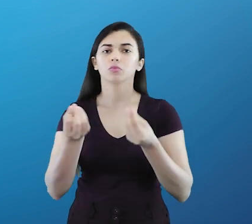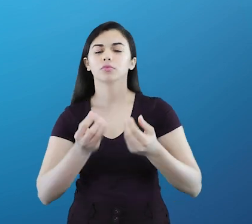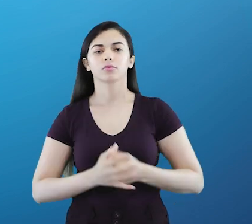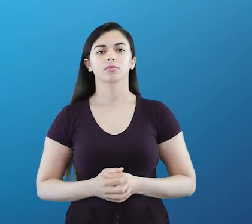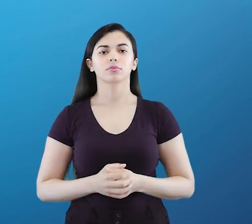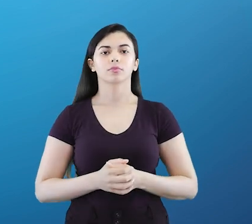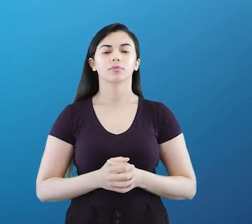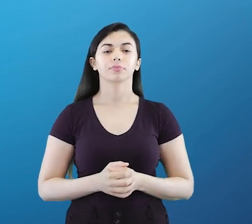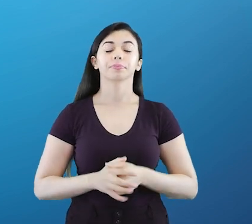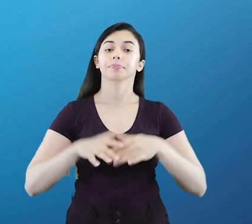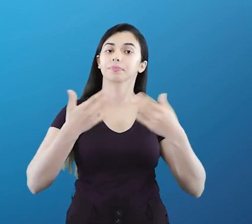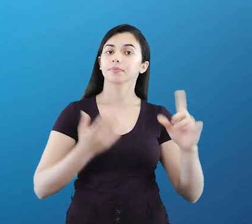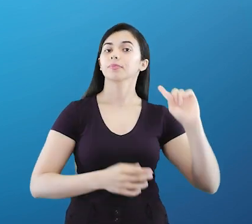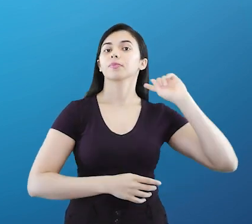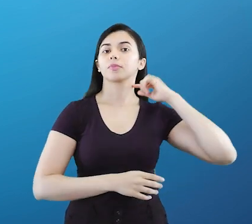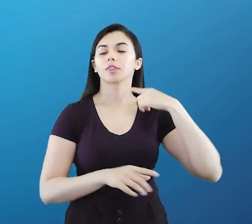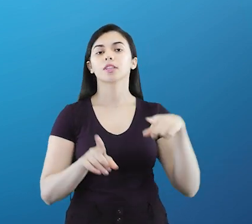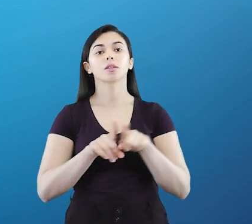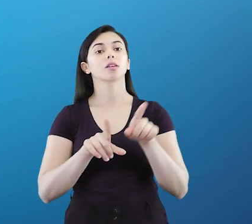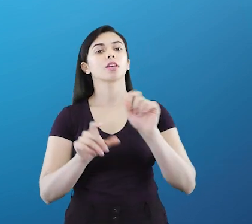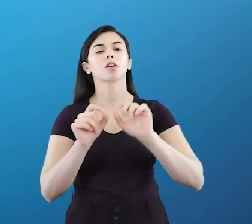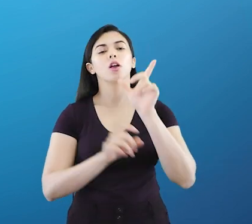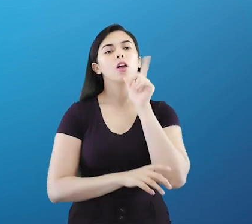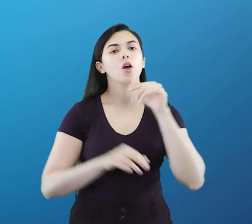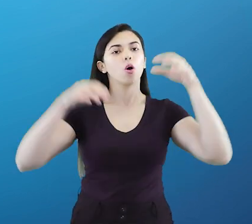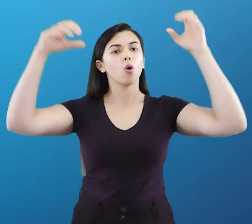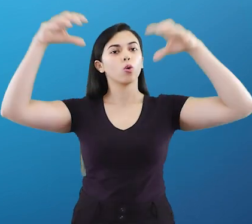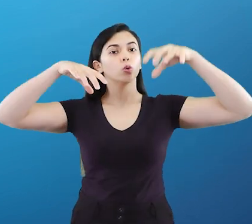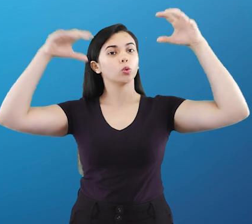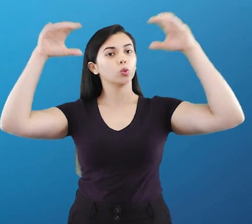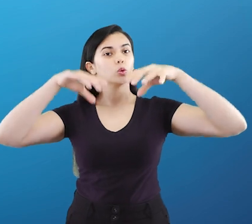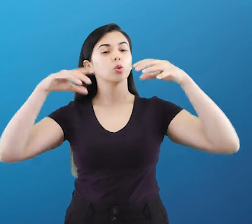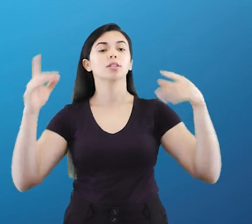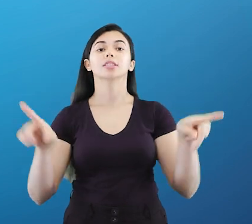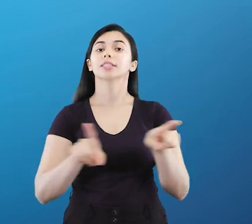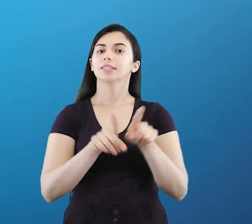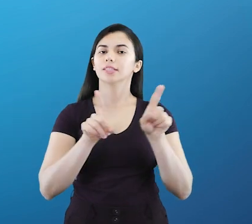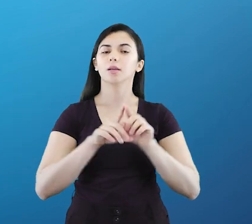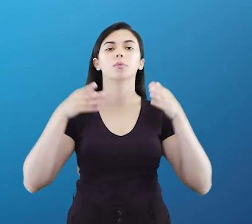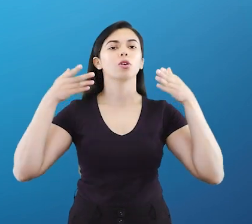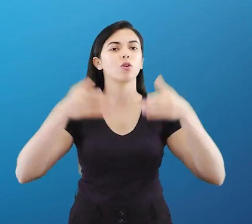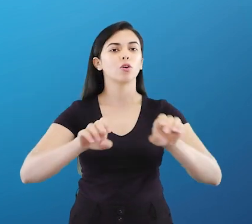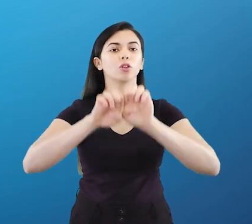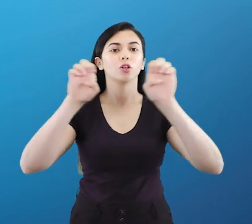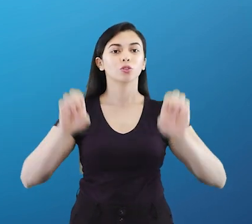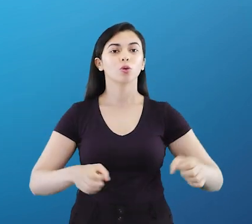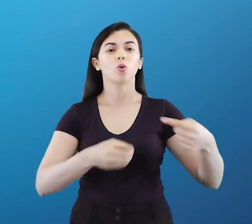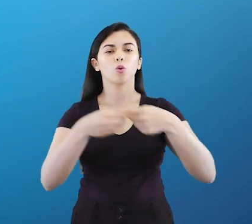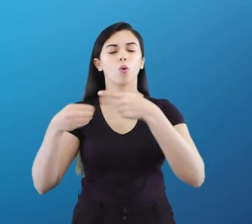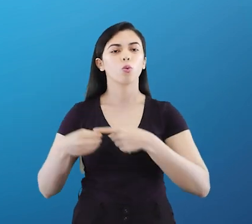Manejo de resíduos sólidos e de águas pluviais também fazem parte do saneamento.